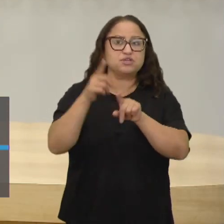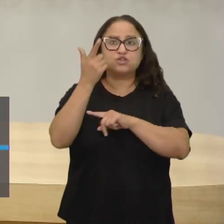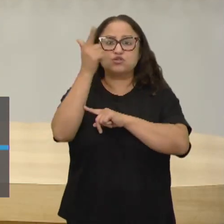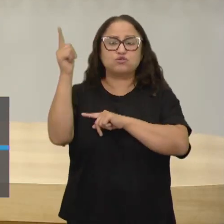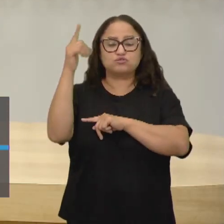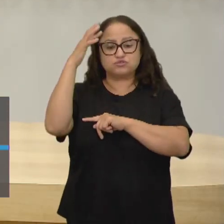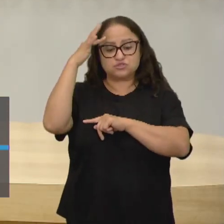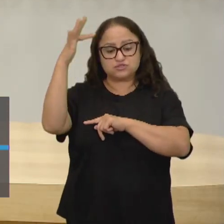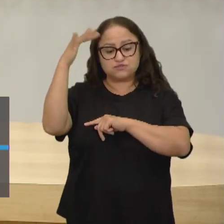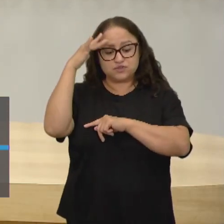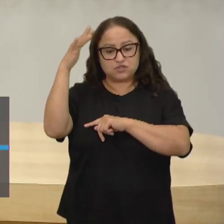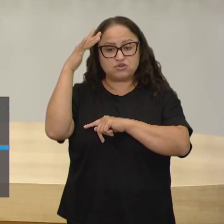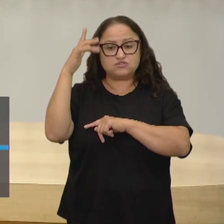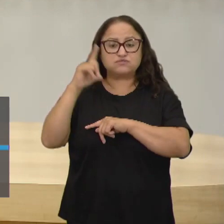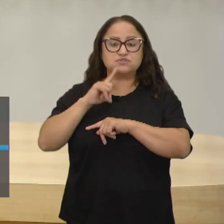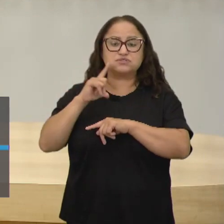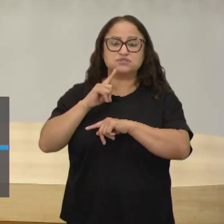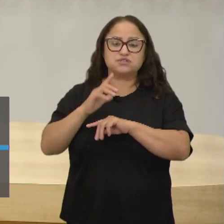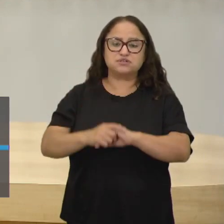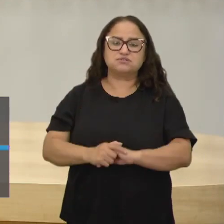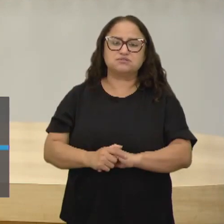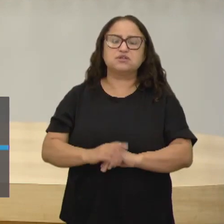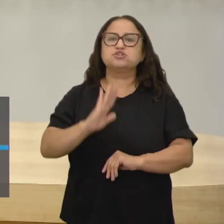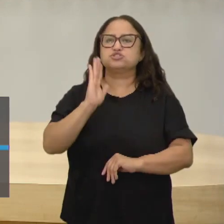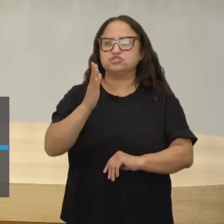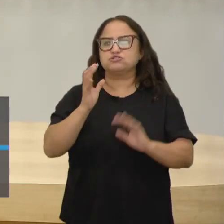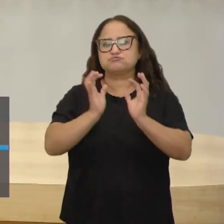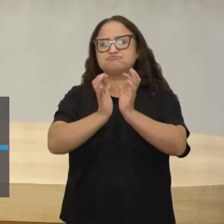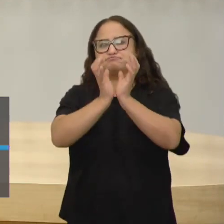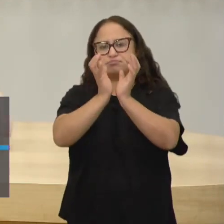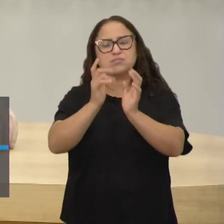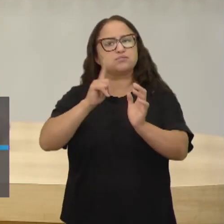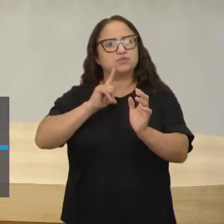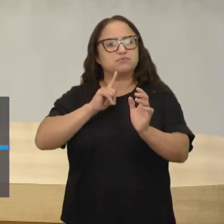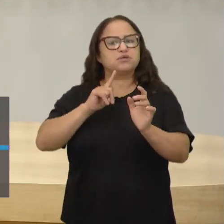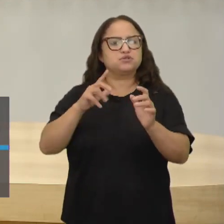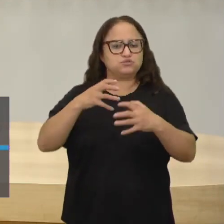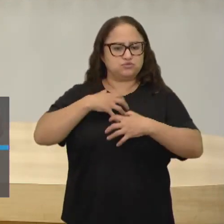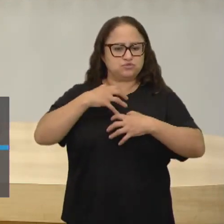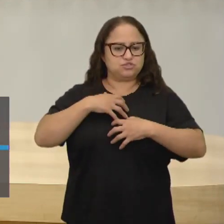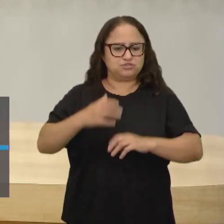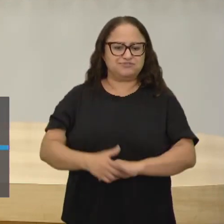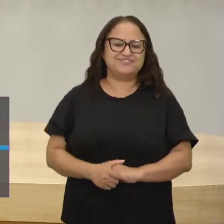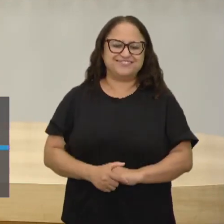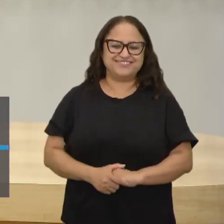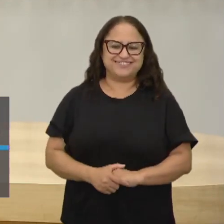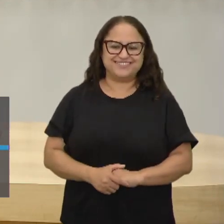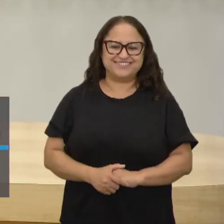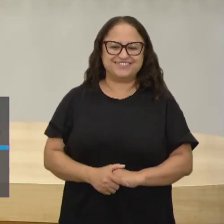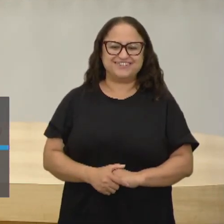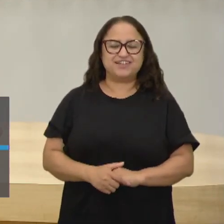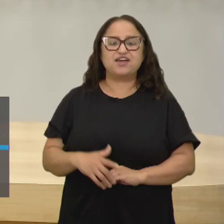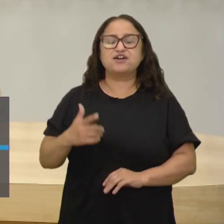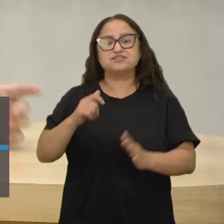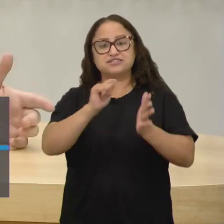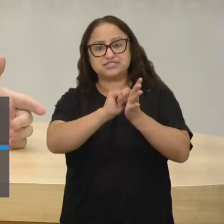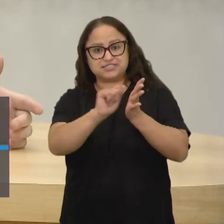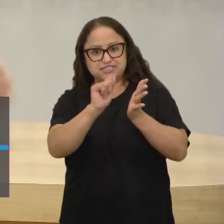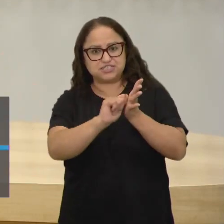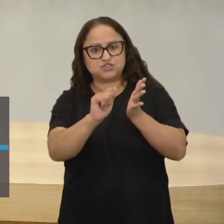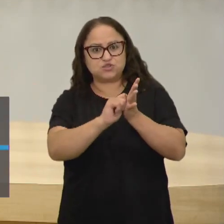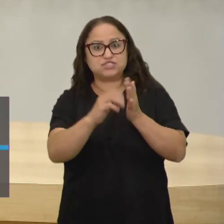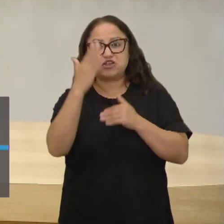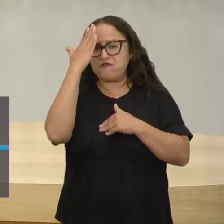que se destacaram, inclusive foram Prêmio Nobel de Literatura, dessa mesma forma, há escritores literatos que são